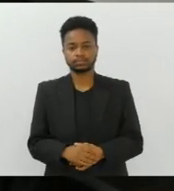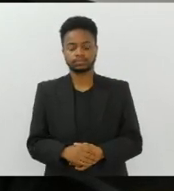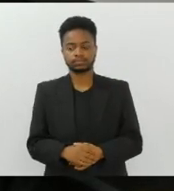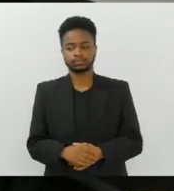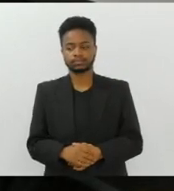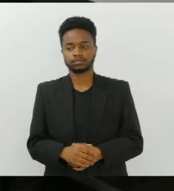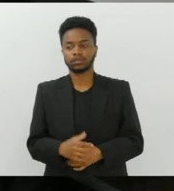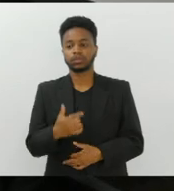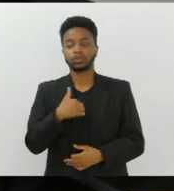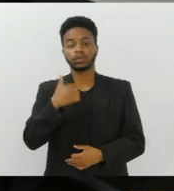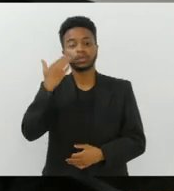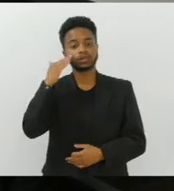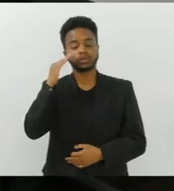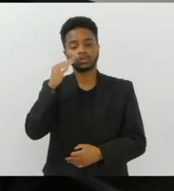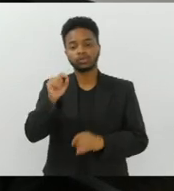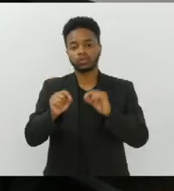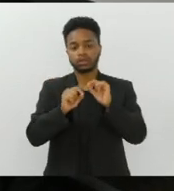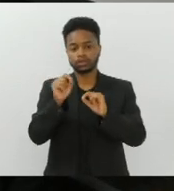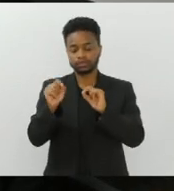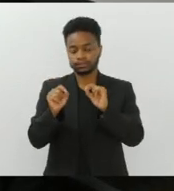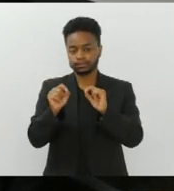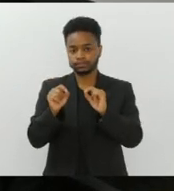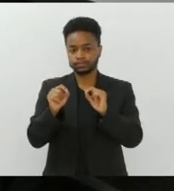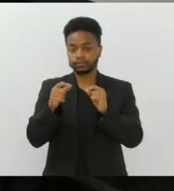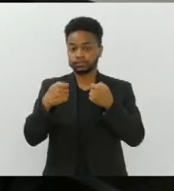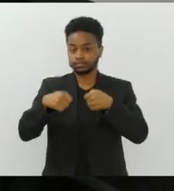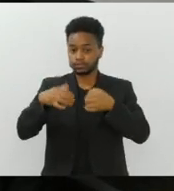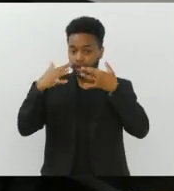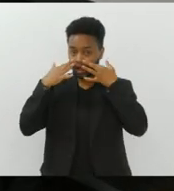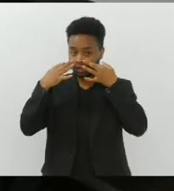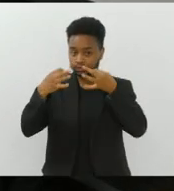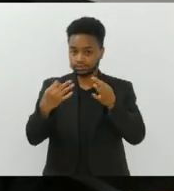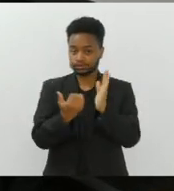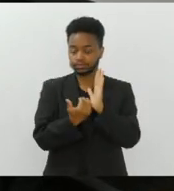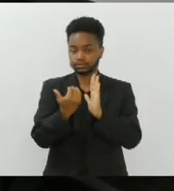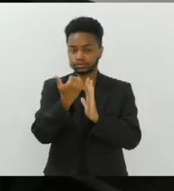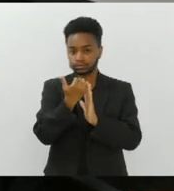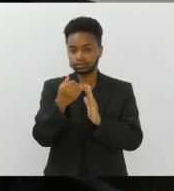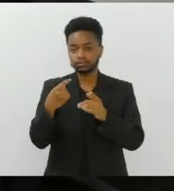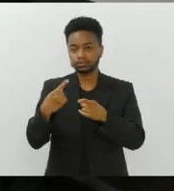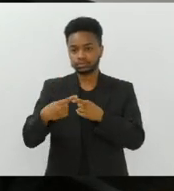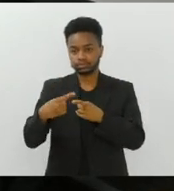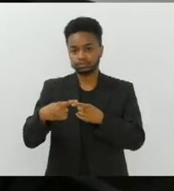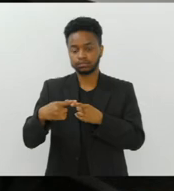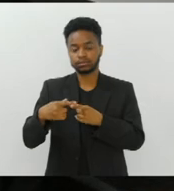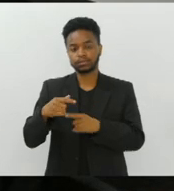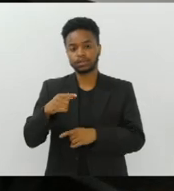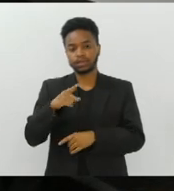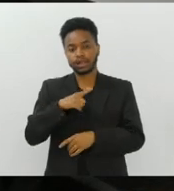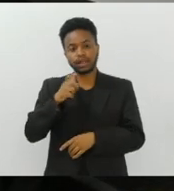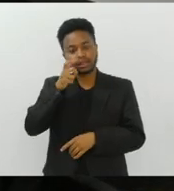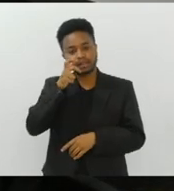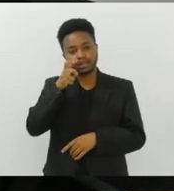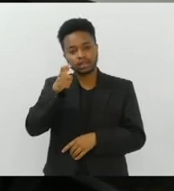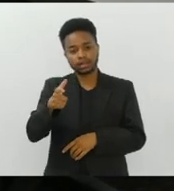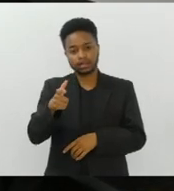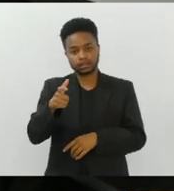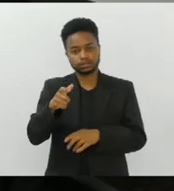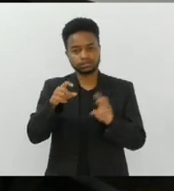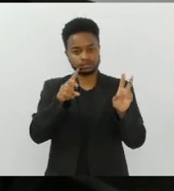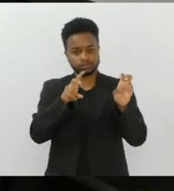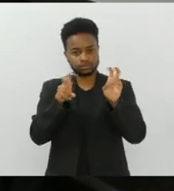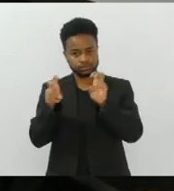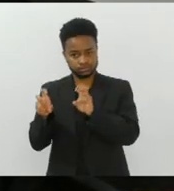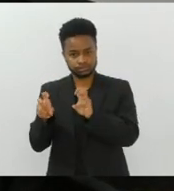neste particular, há de haver uma atenção muito especial. Como eu disse, eu tenho um particular interesse pela pauta,